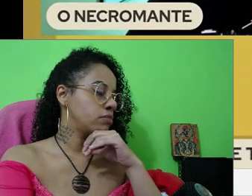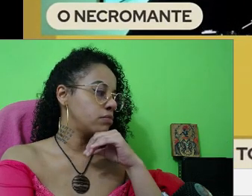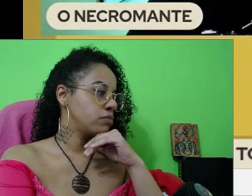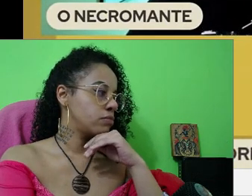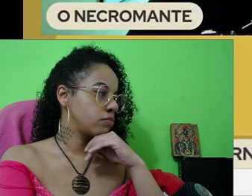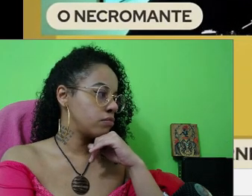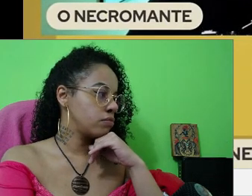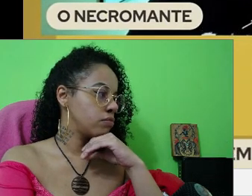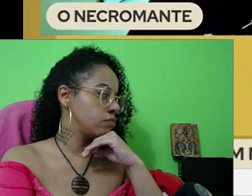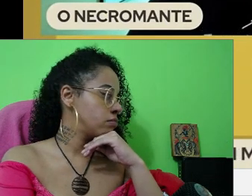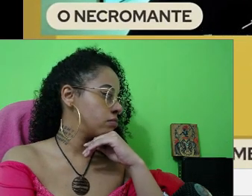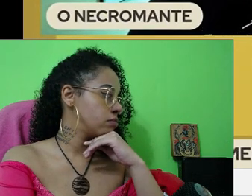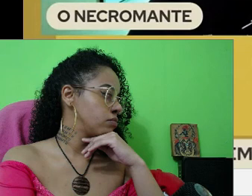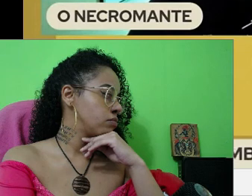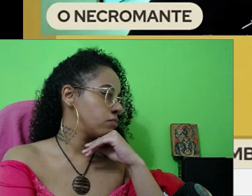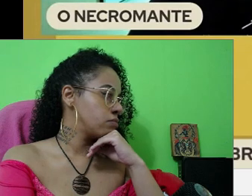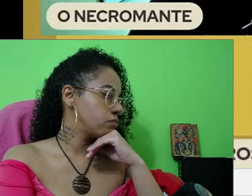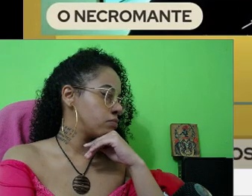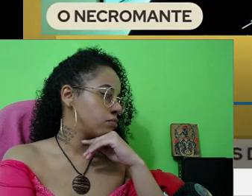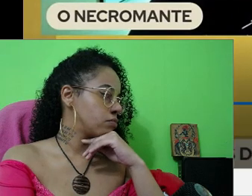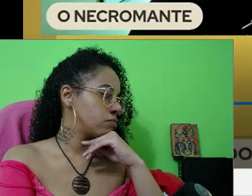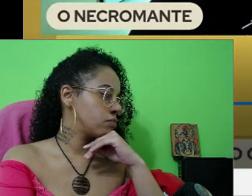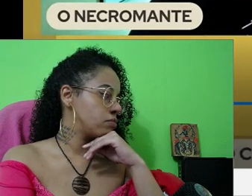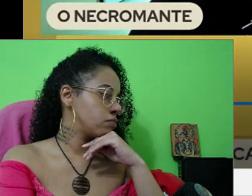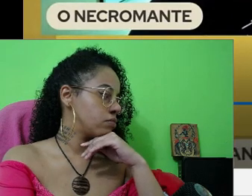e que foi foi